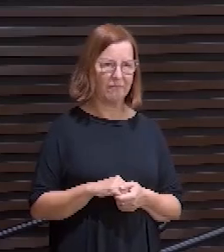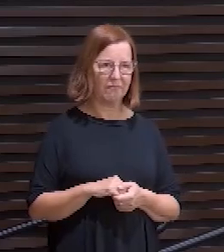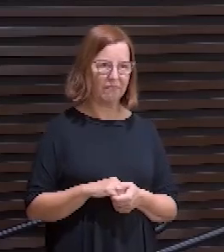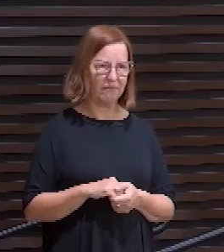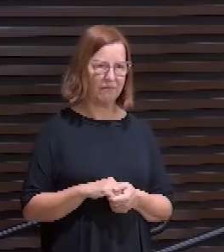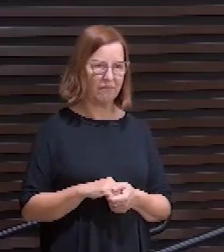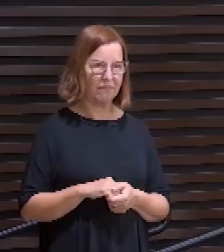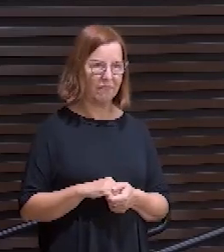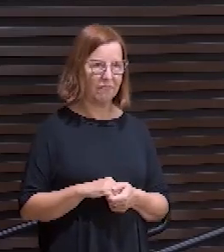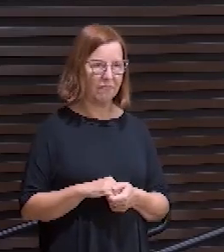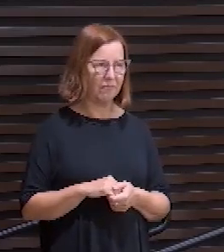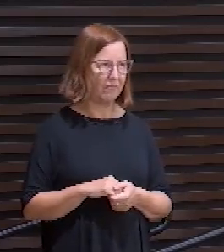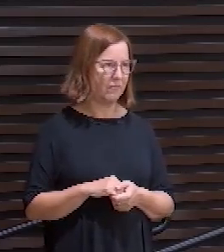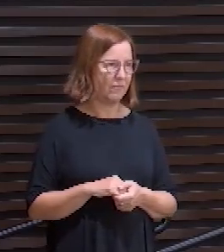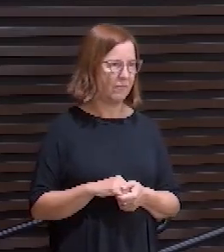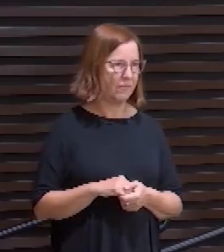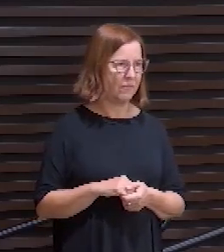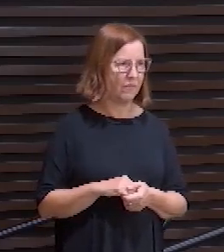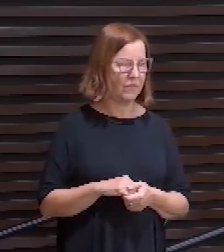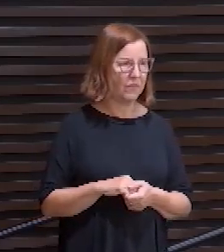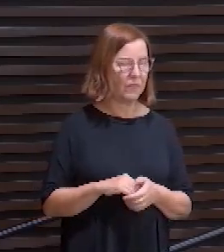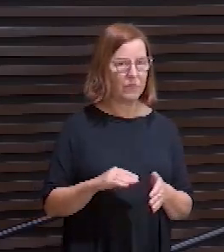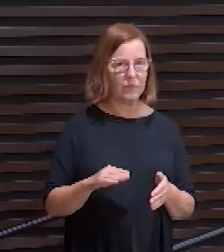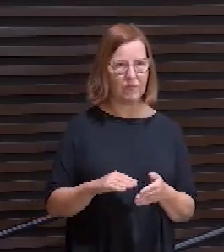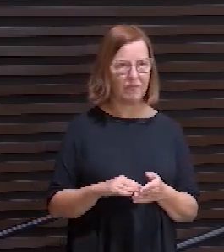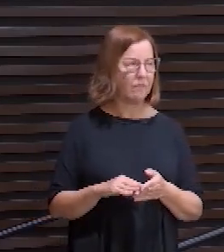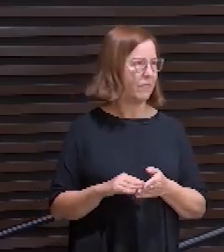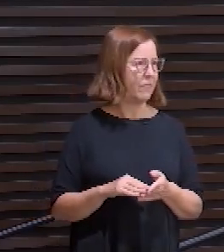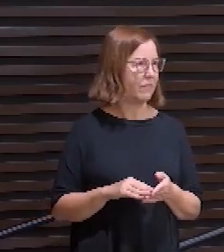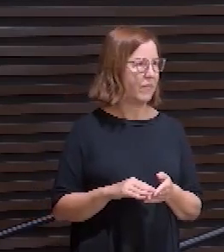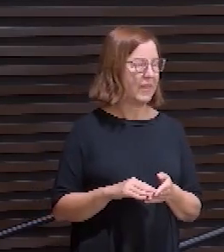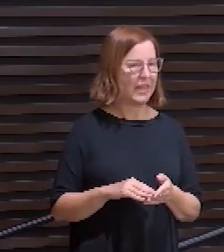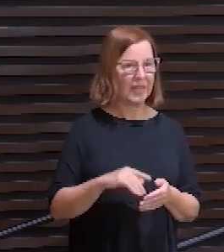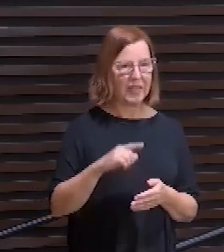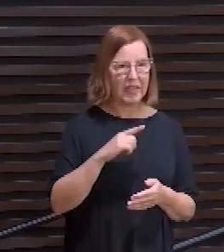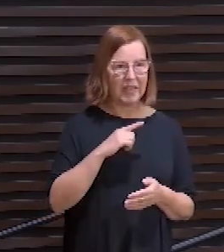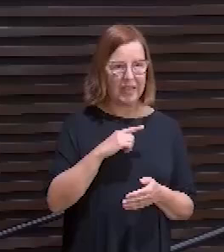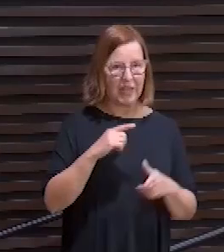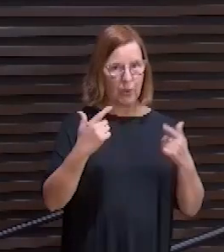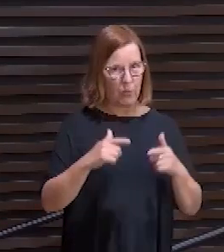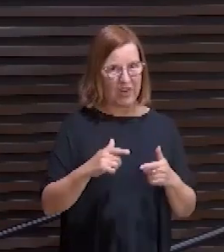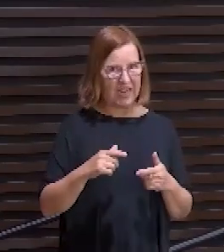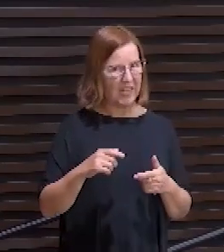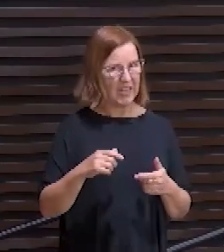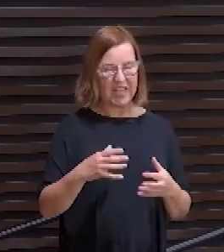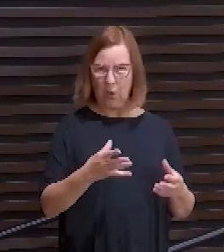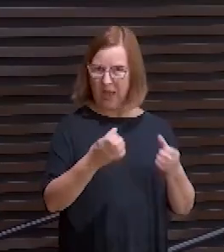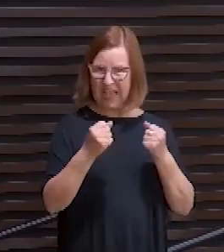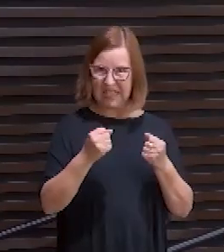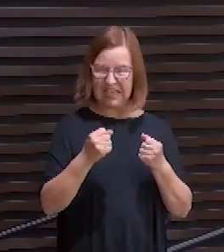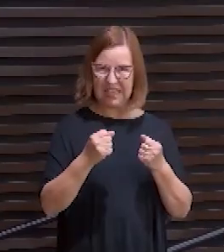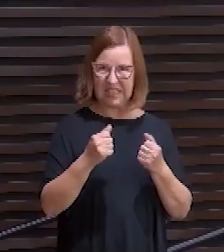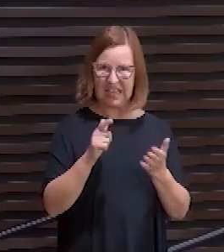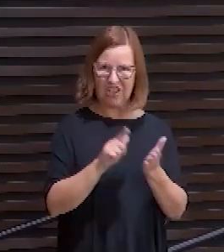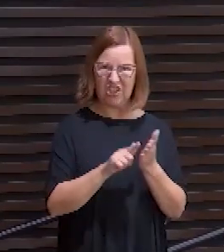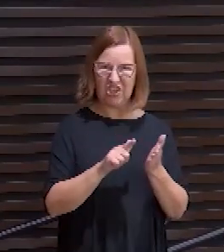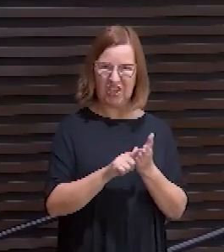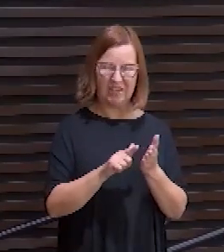Vou parar de usar Pix, vou usar só dinheiro e papel. Esses dias não aceita mais dinheiro e papel. Você vai pagar o seu... Não, a gente não aceita.